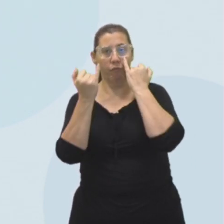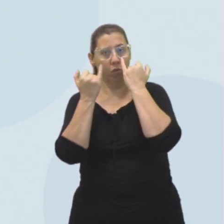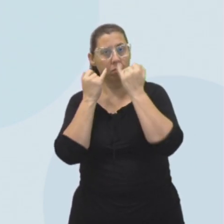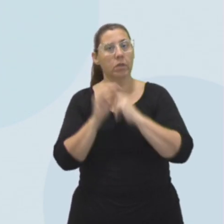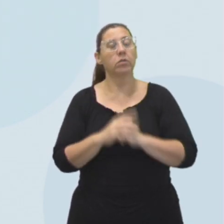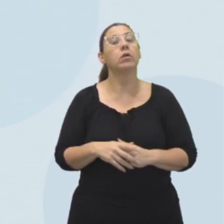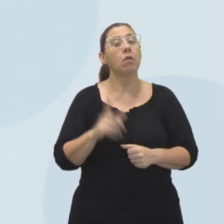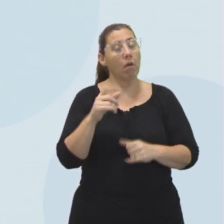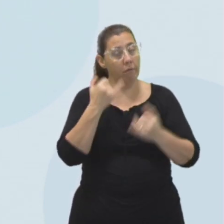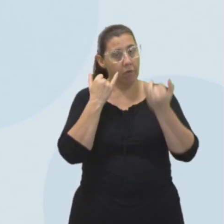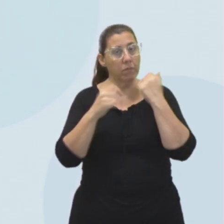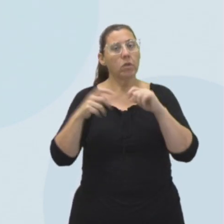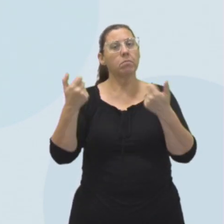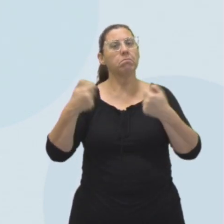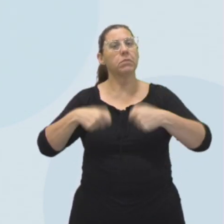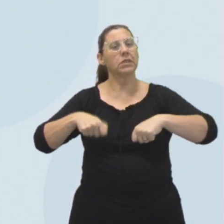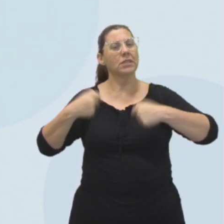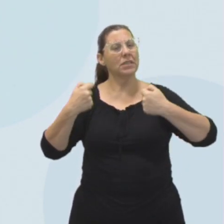essas informações precisam estar